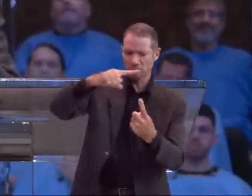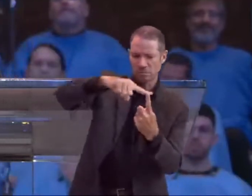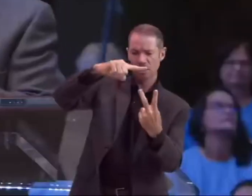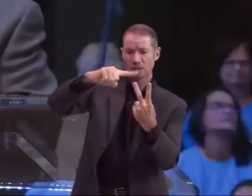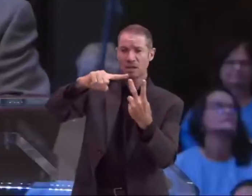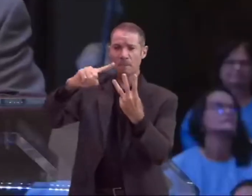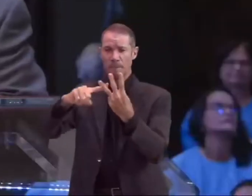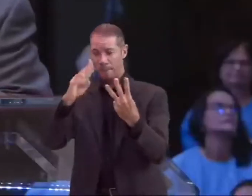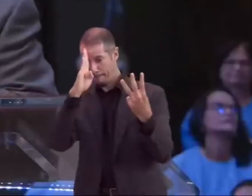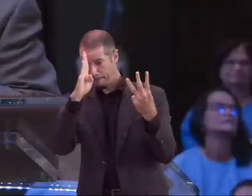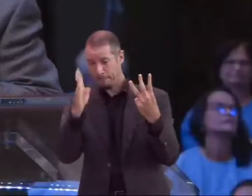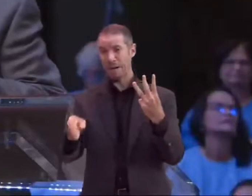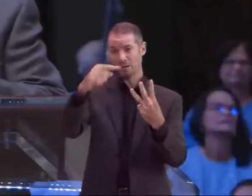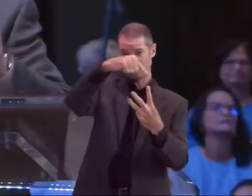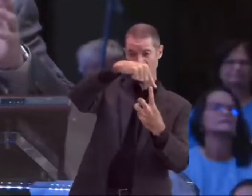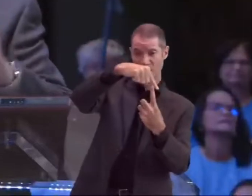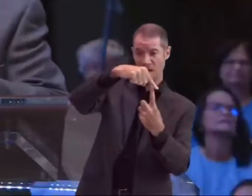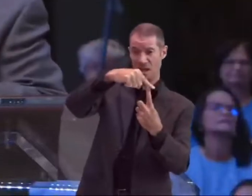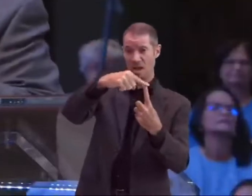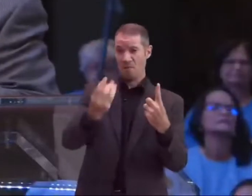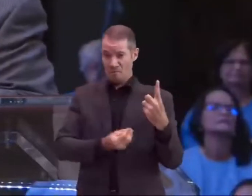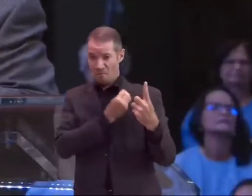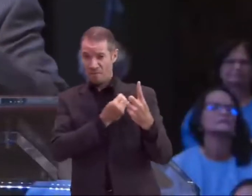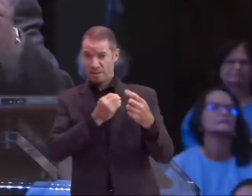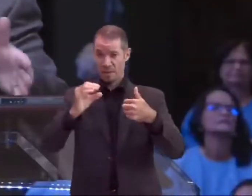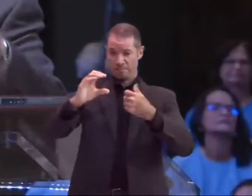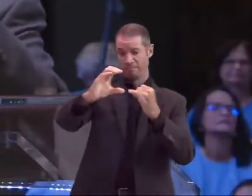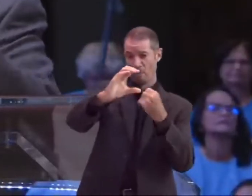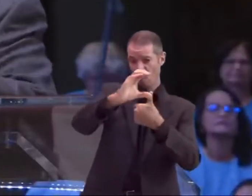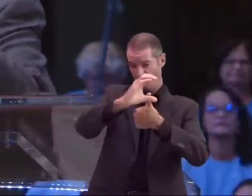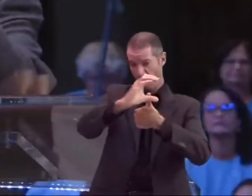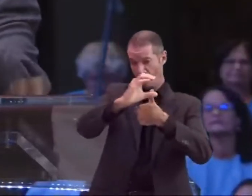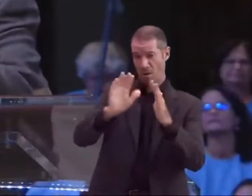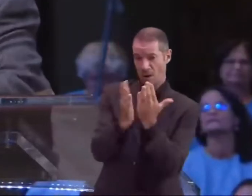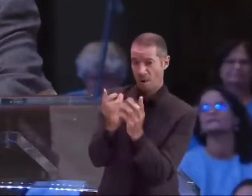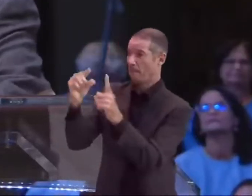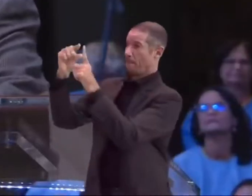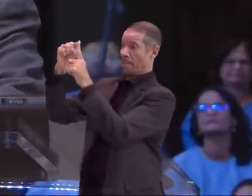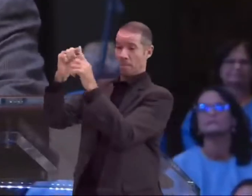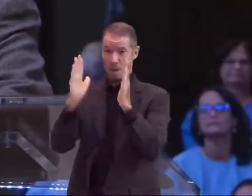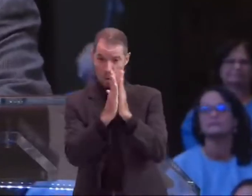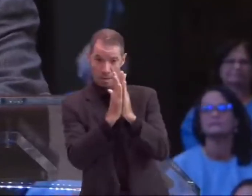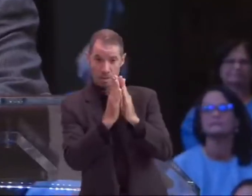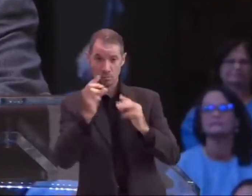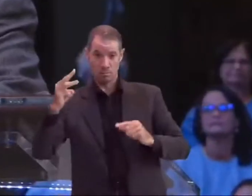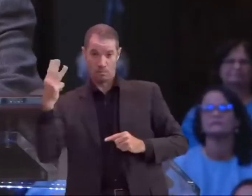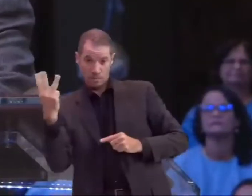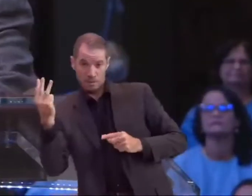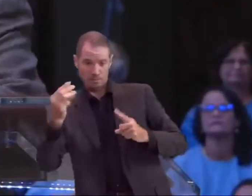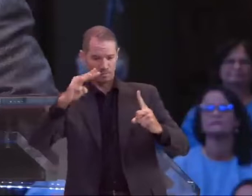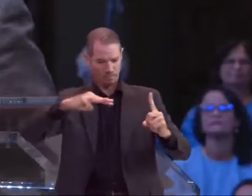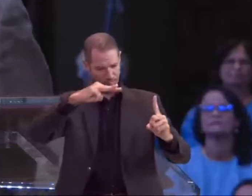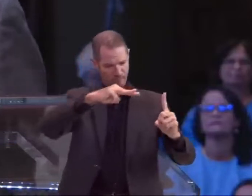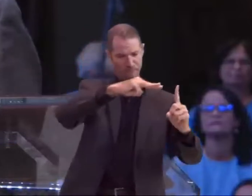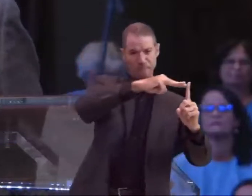elementos essenciais dessa vida de um cristão: a Bíblia, a oração e a missão. E o nosso